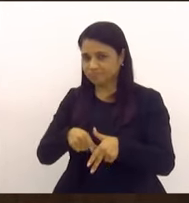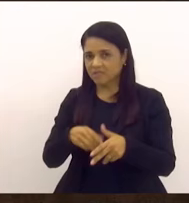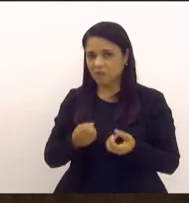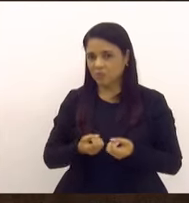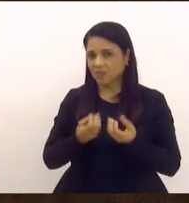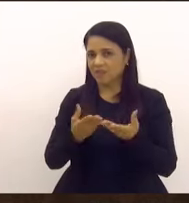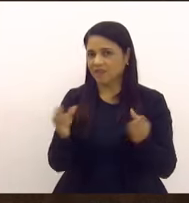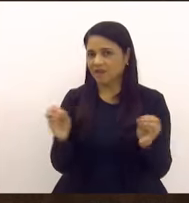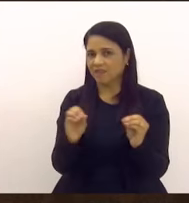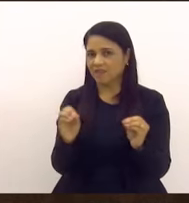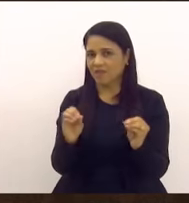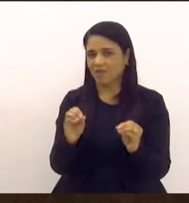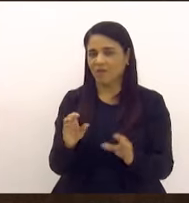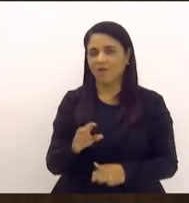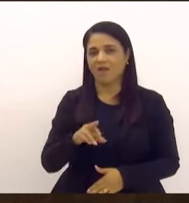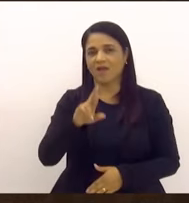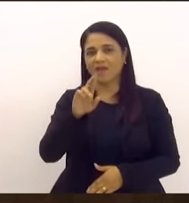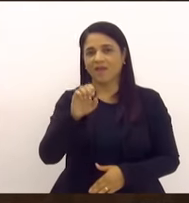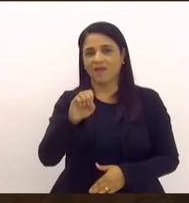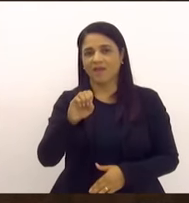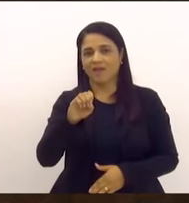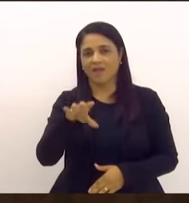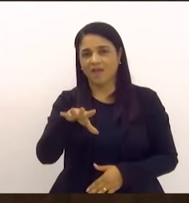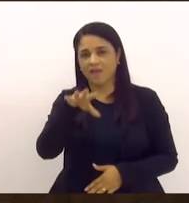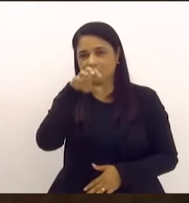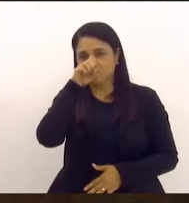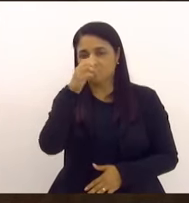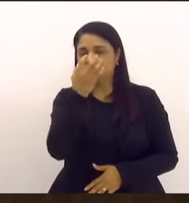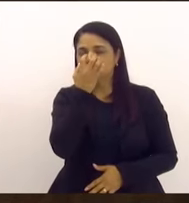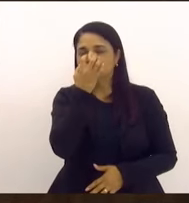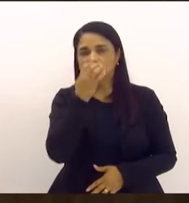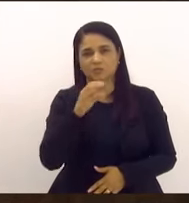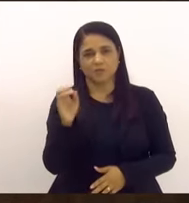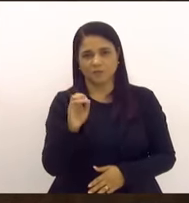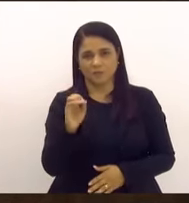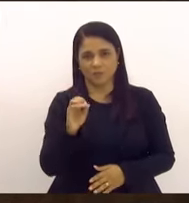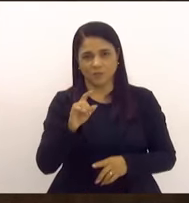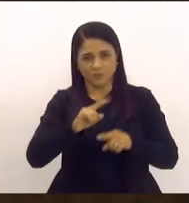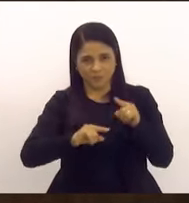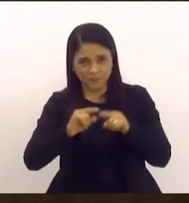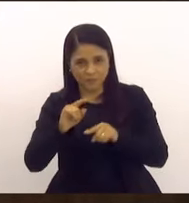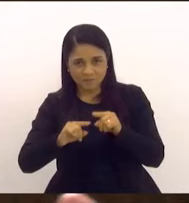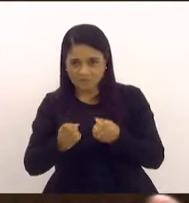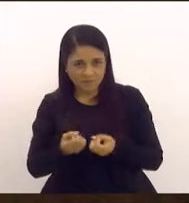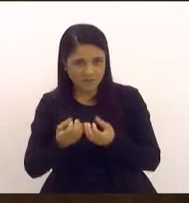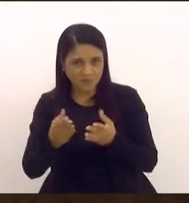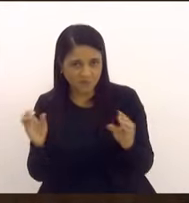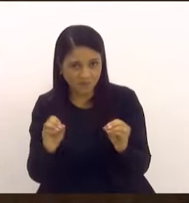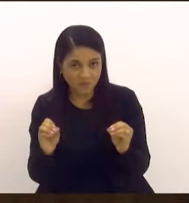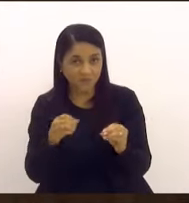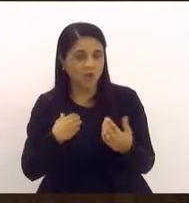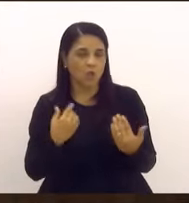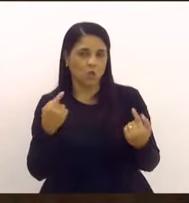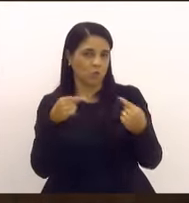respirador. Essa é a grande verdade. Agora, nós também não concordamos que